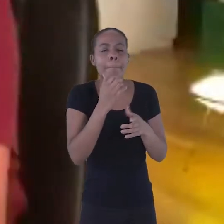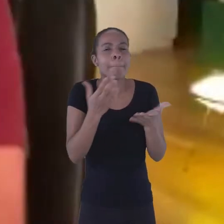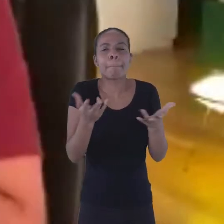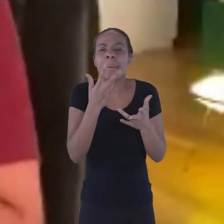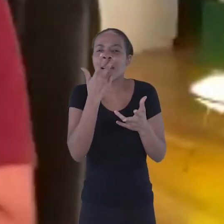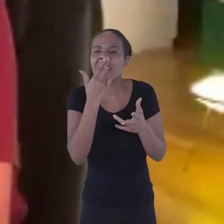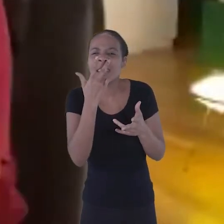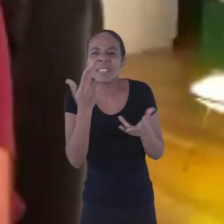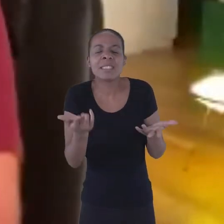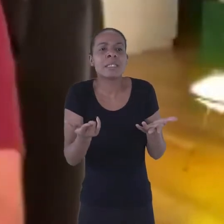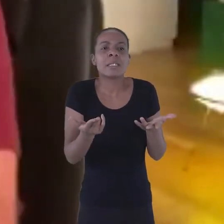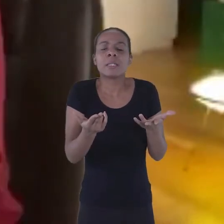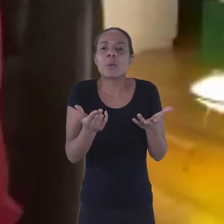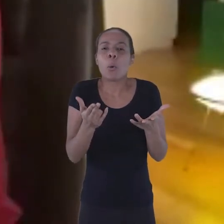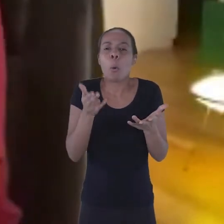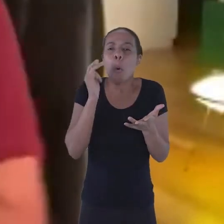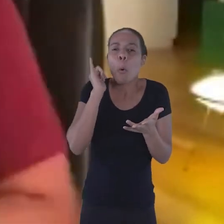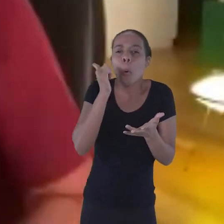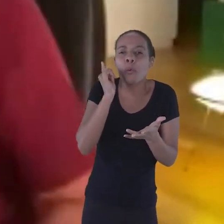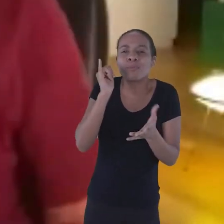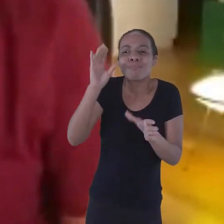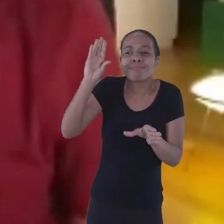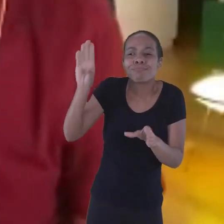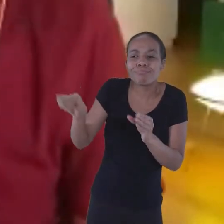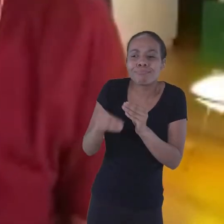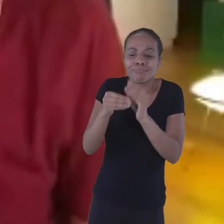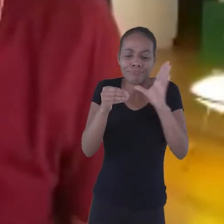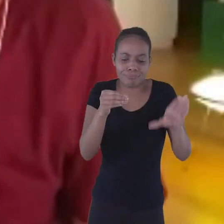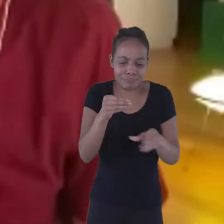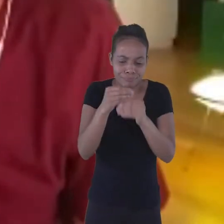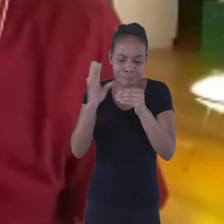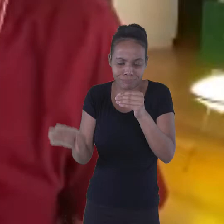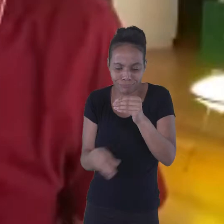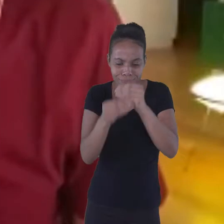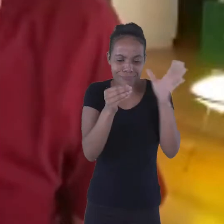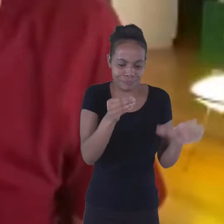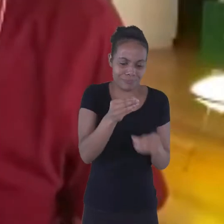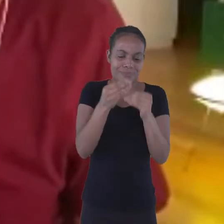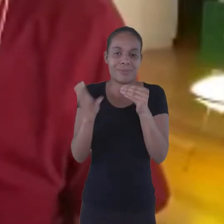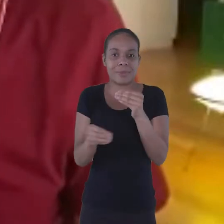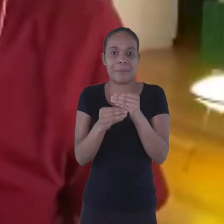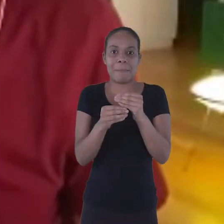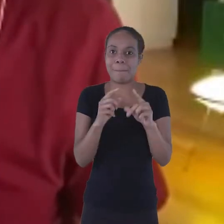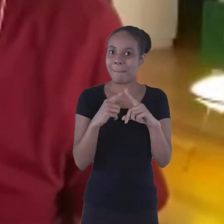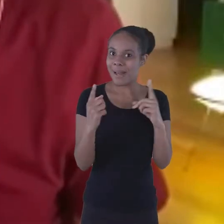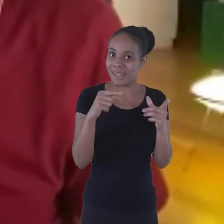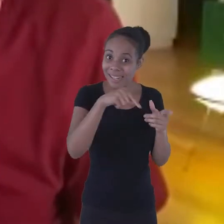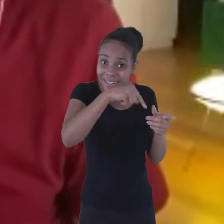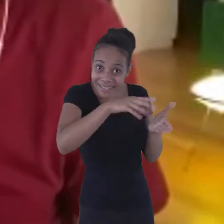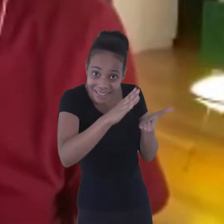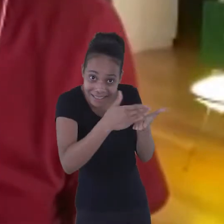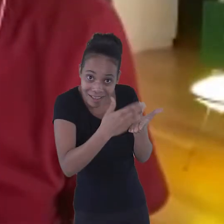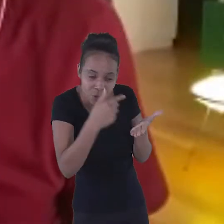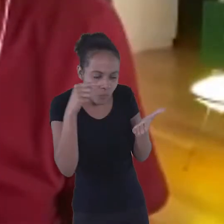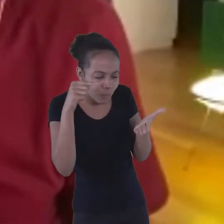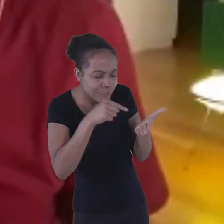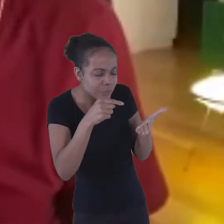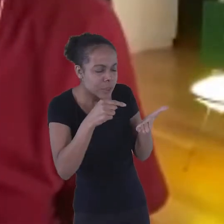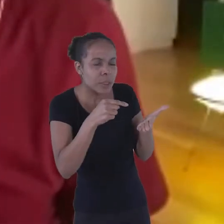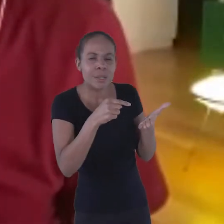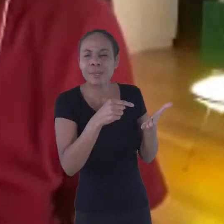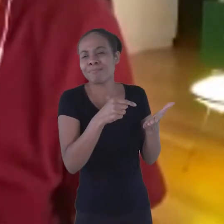de contos que vem se sobrepondo, né? Então ele tem uma estrutura muito curiosa, muito interessante,